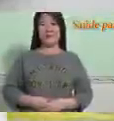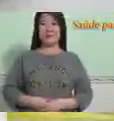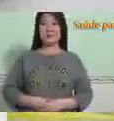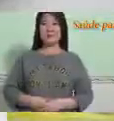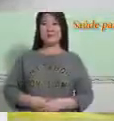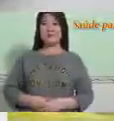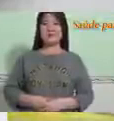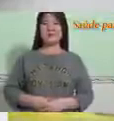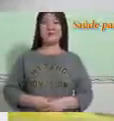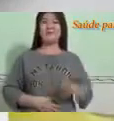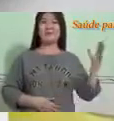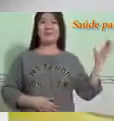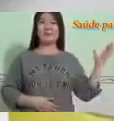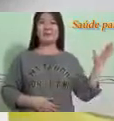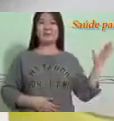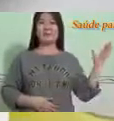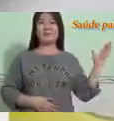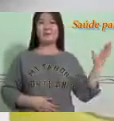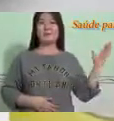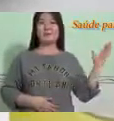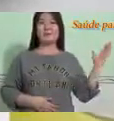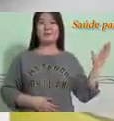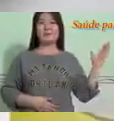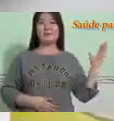da doença de Parkinson.